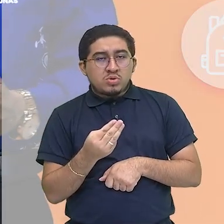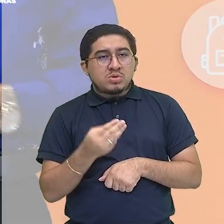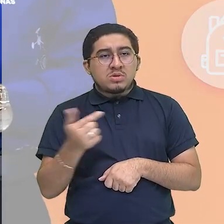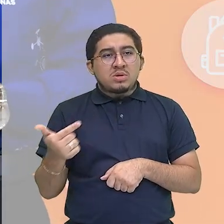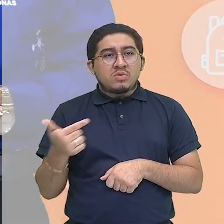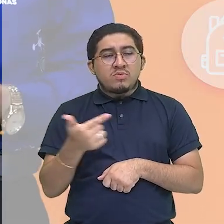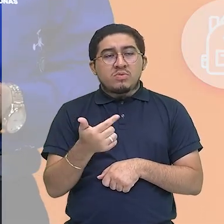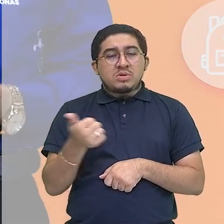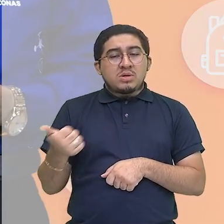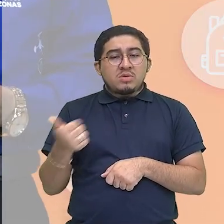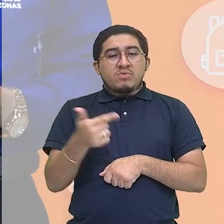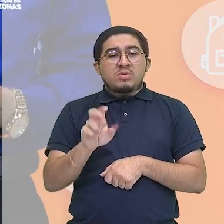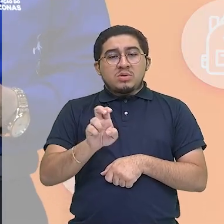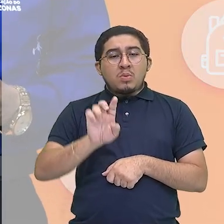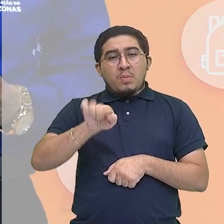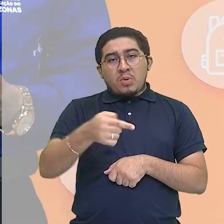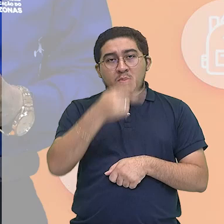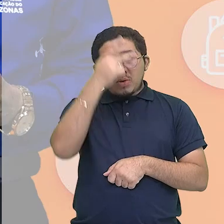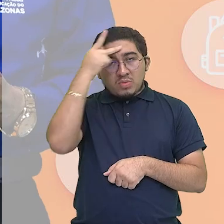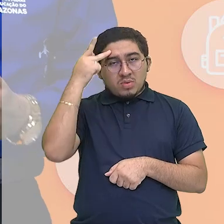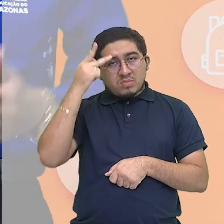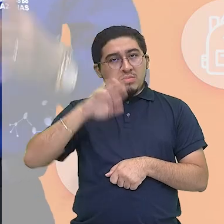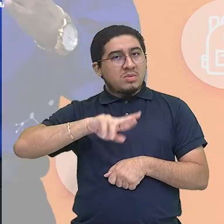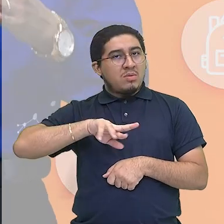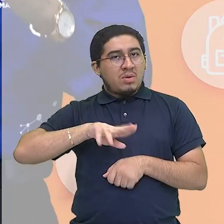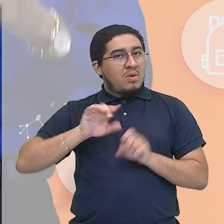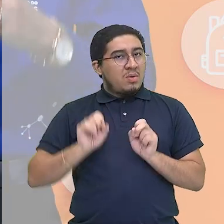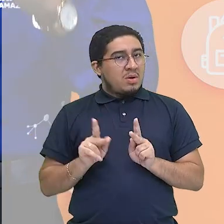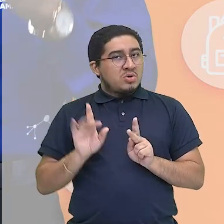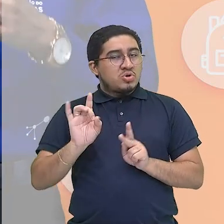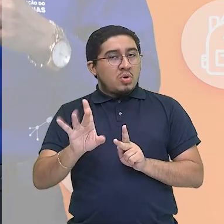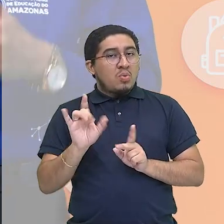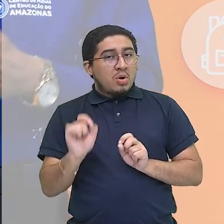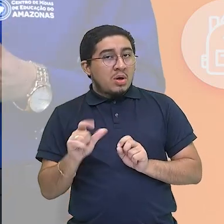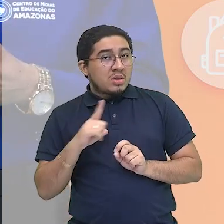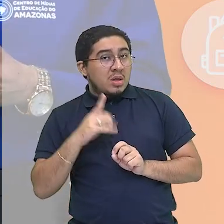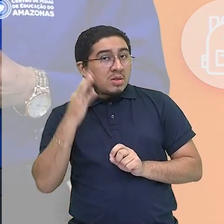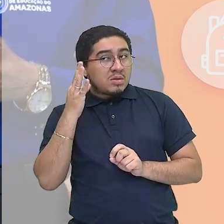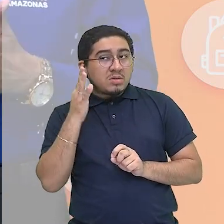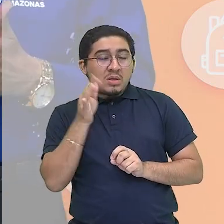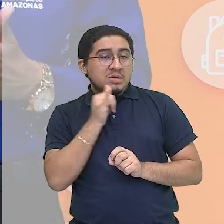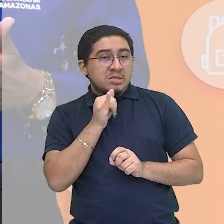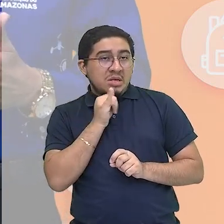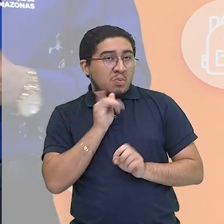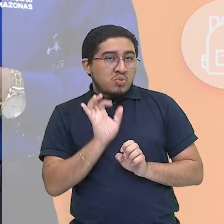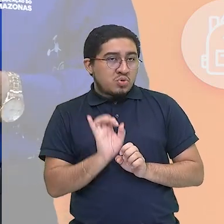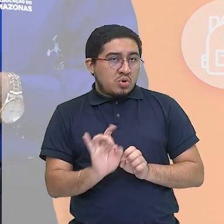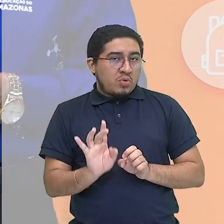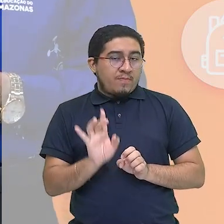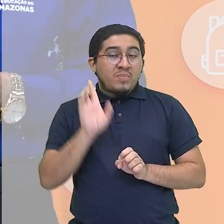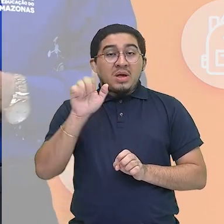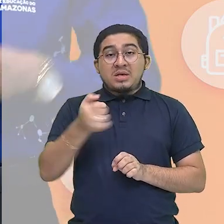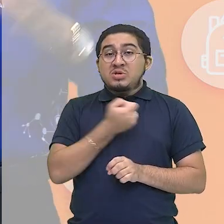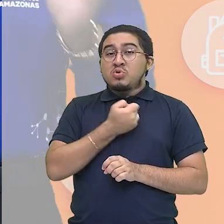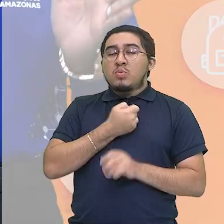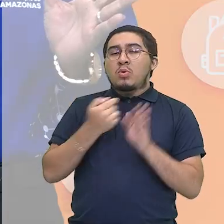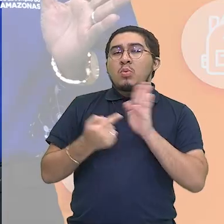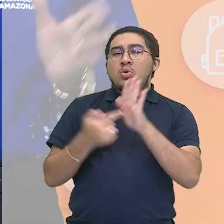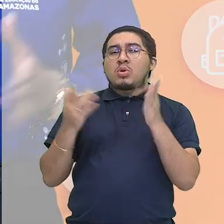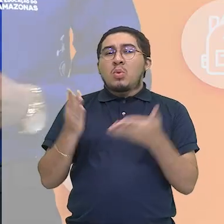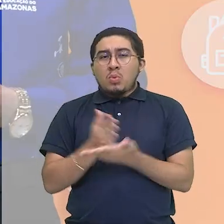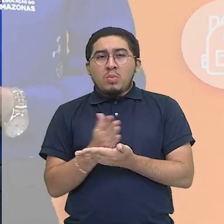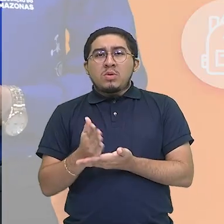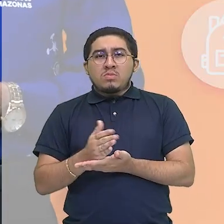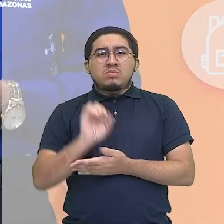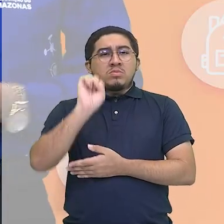4.125.000 pessoas. Não é exatamente isso, tá, gente? Esse aqui é só um exemplo. Esse número diz alguma coisa?